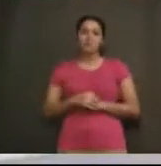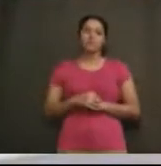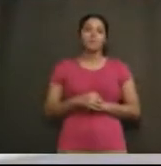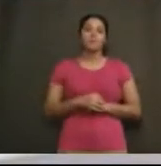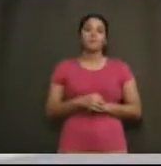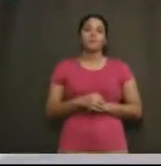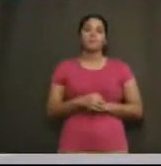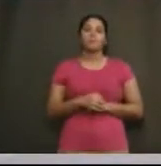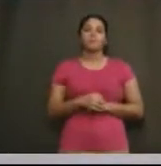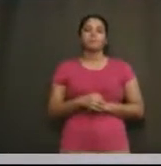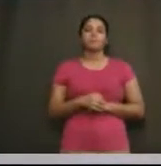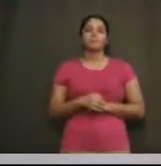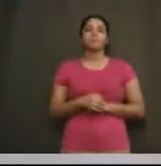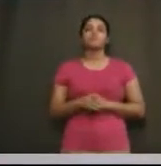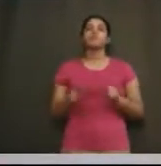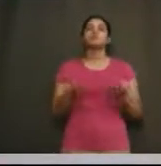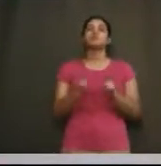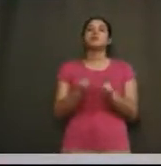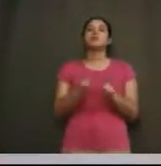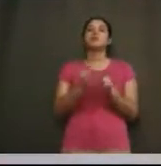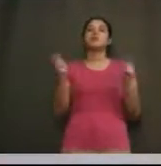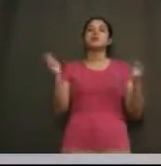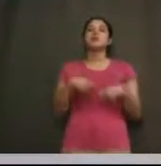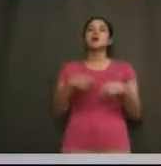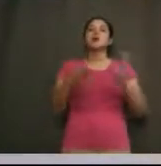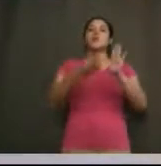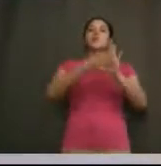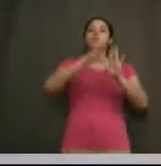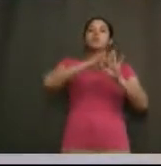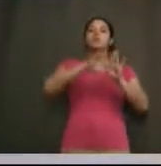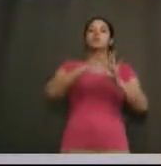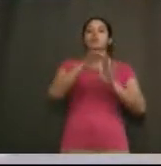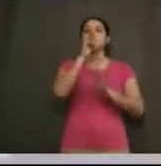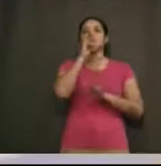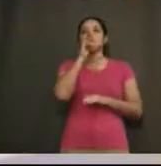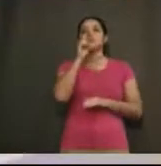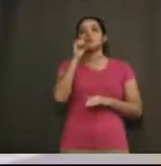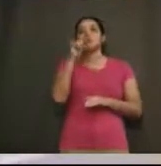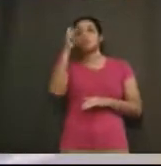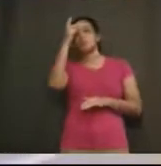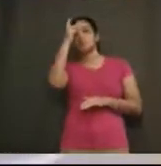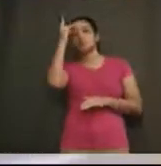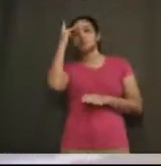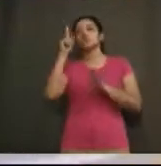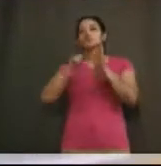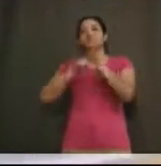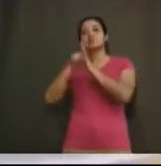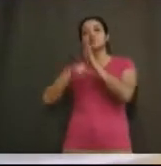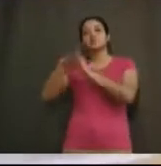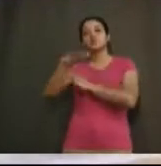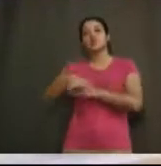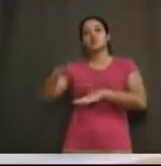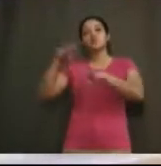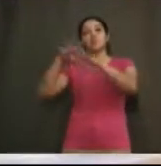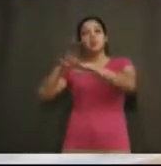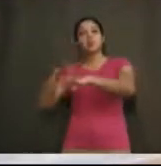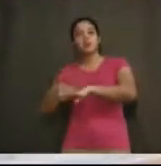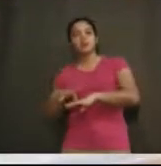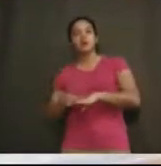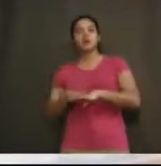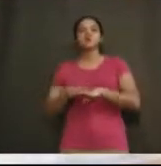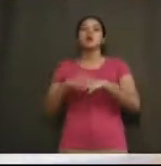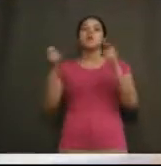E nesse são também oportunidades para ser pessoas que estão fazendo pesquisa em matemática, que podem dar uma visão mais